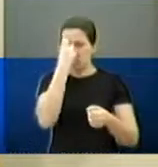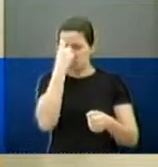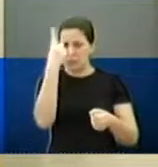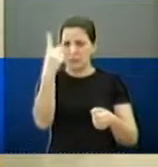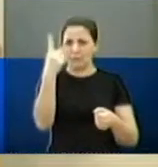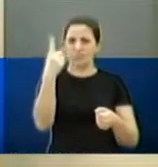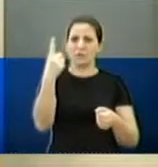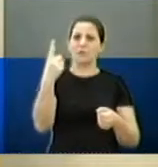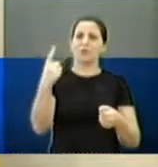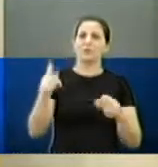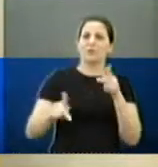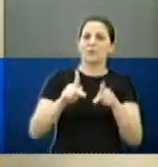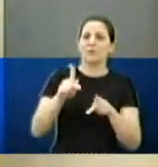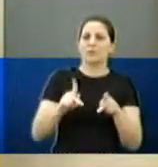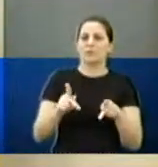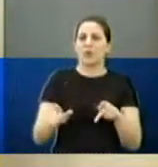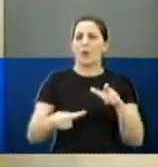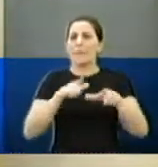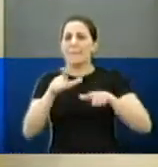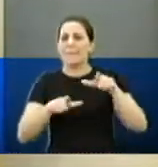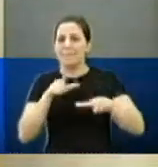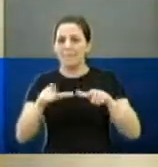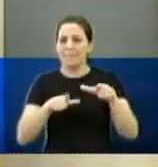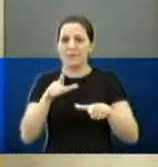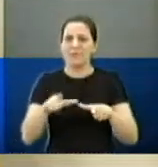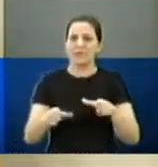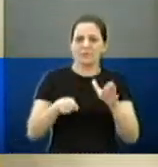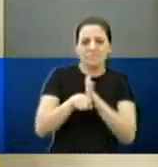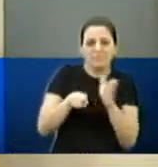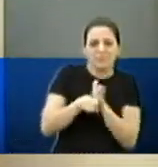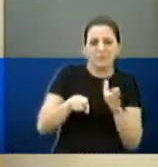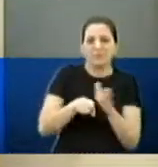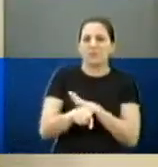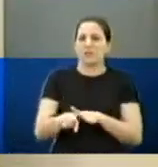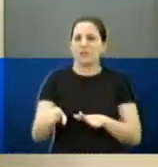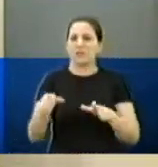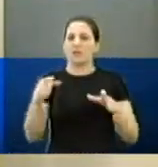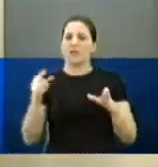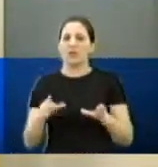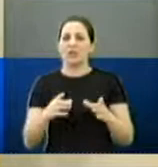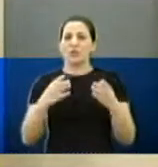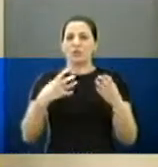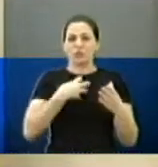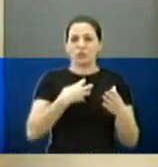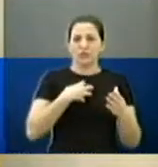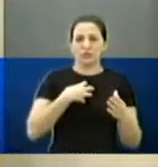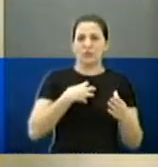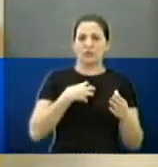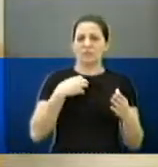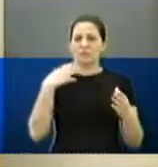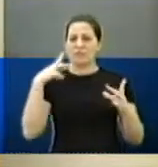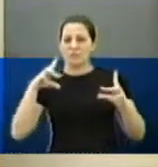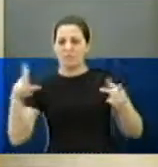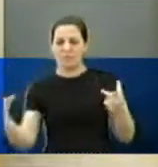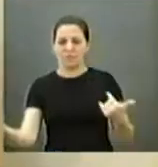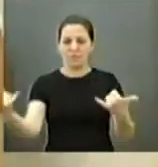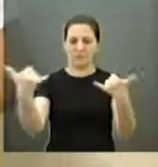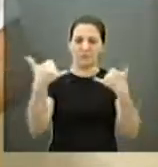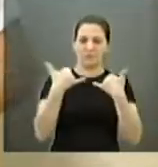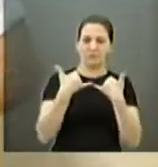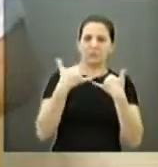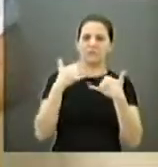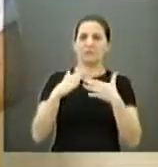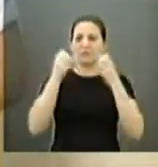dúvida por parte da população, é meu trabalho investigar. E na medida em que a gente encontra discrepância nas informações, que até agora